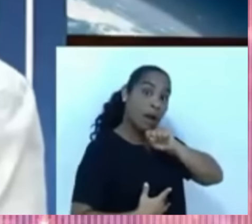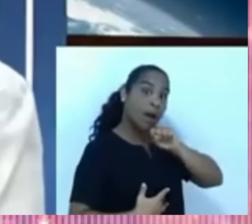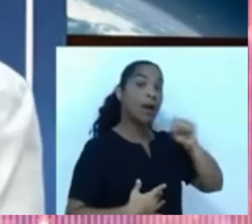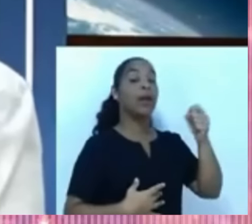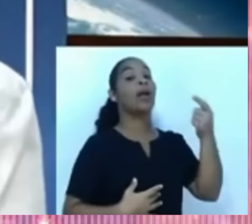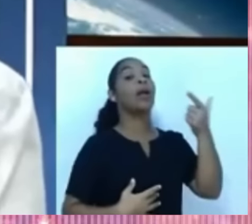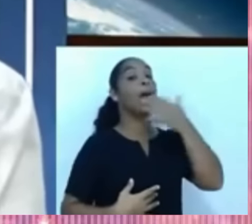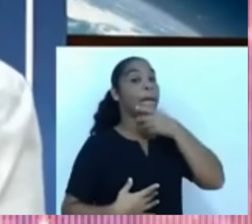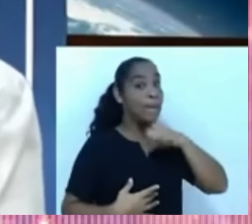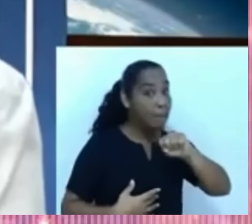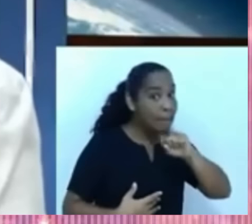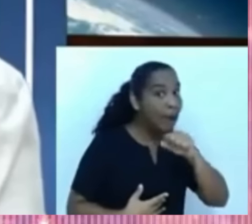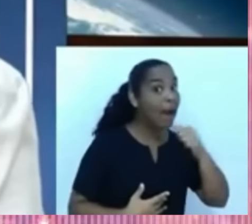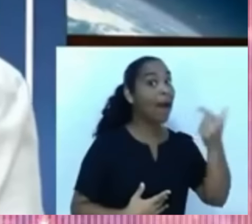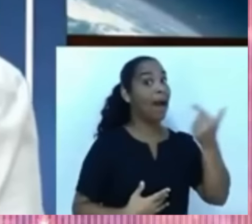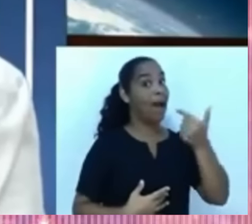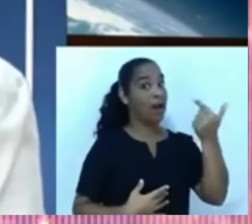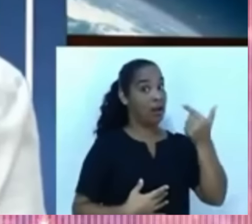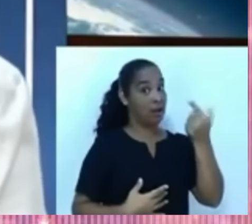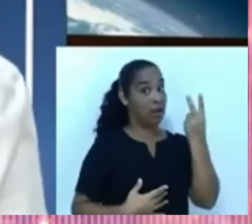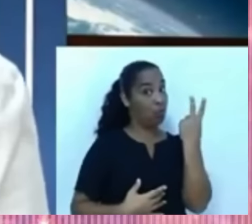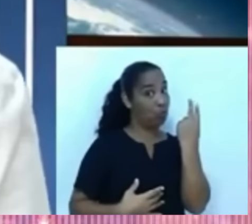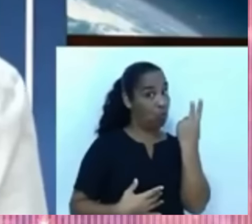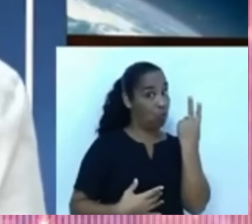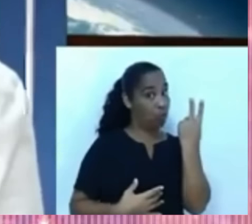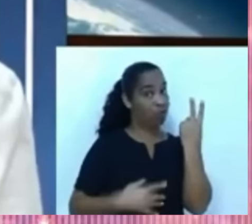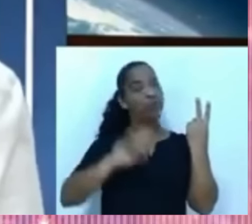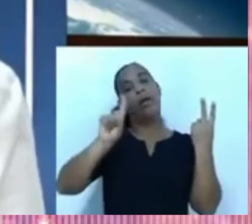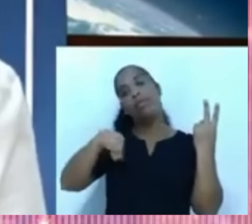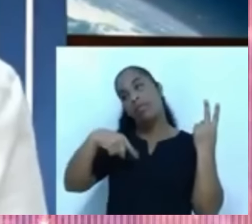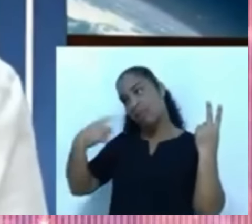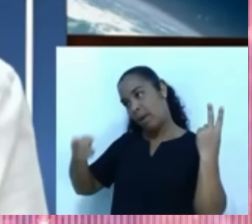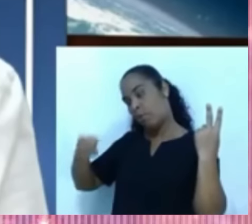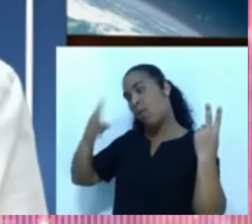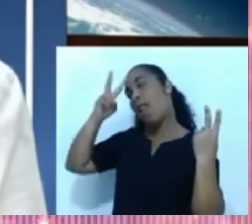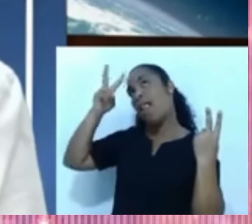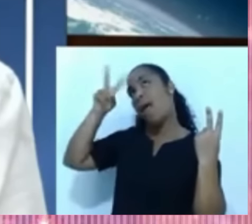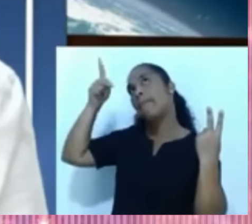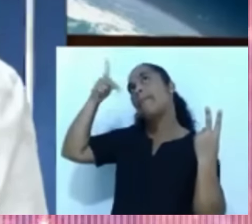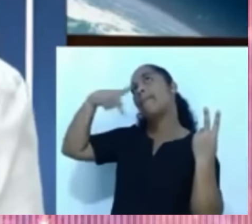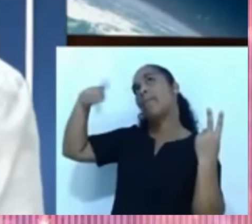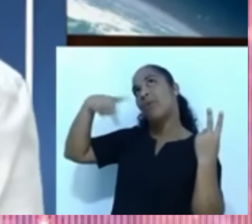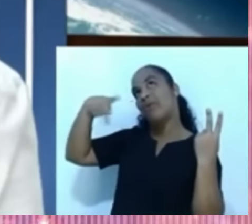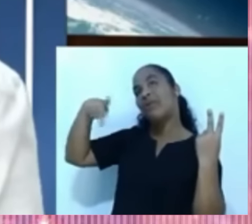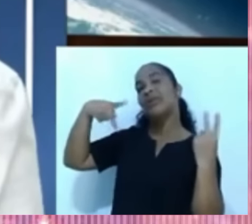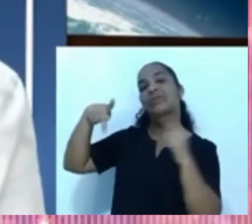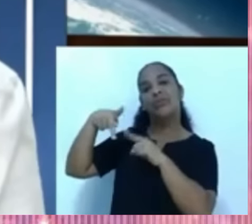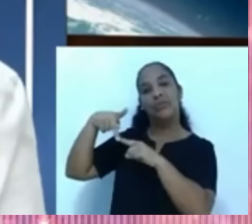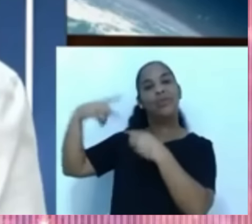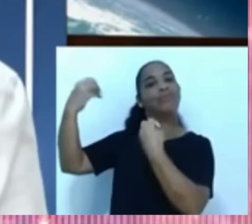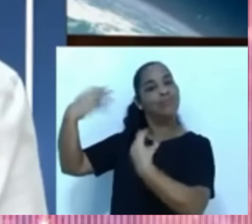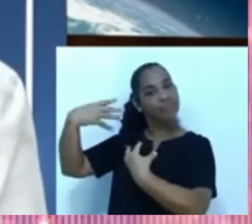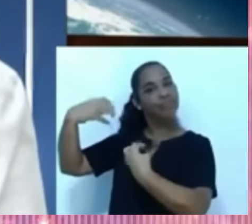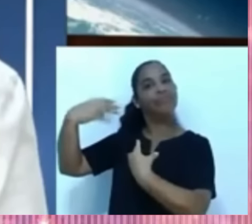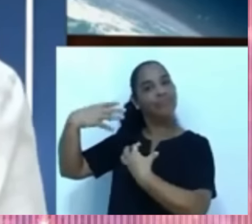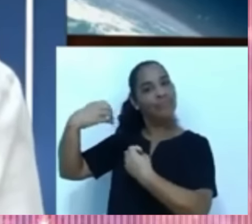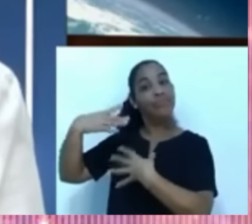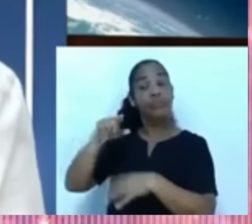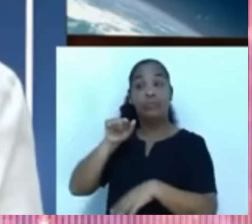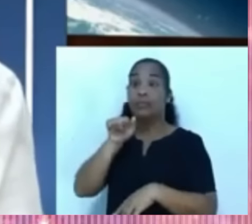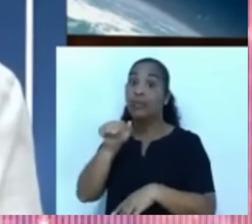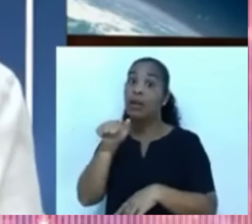são os primeiros educadores porque biológicos aqueles que exercitam os instrumentos